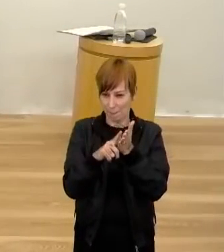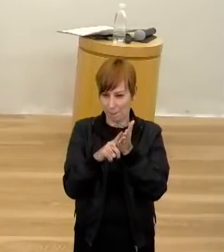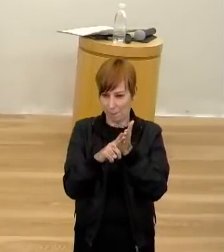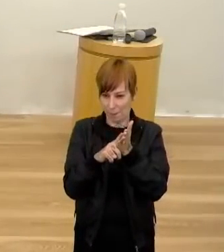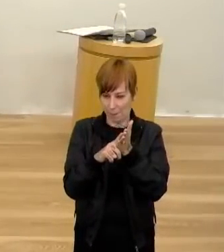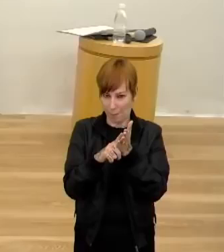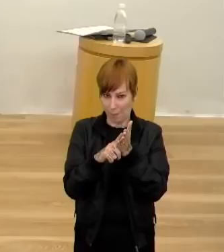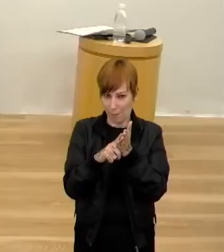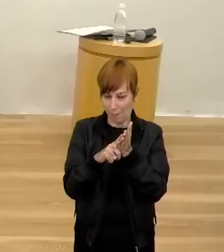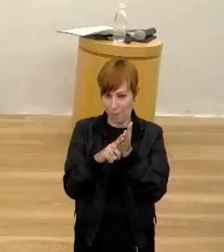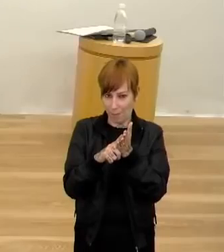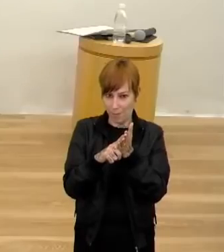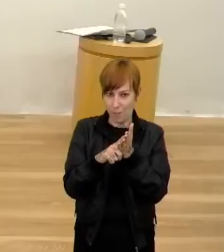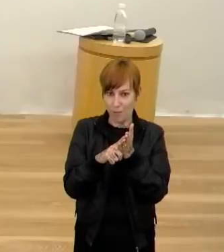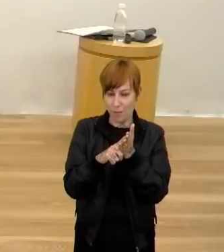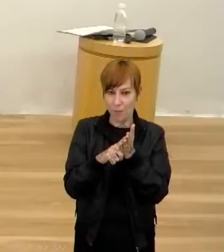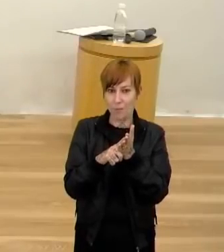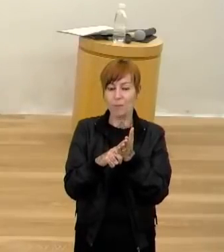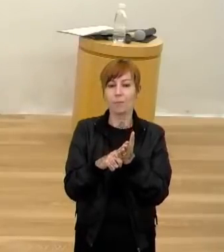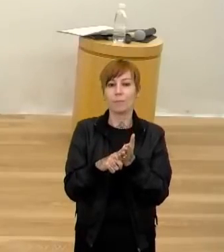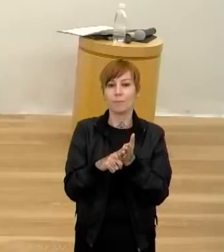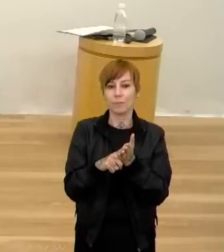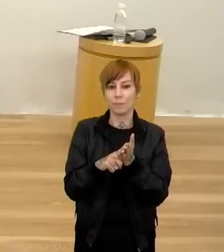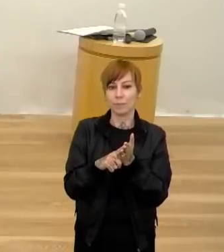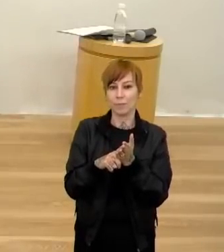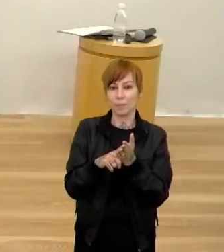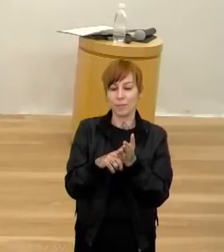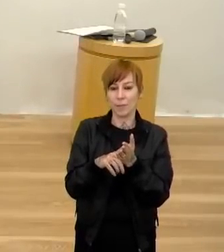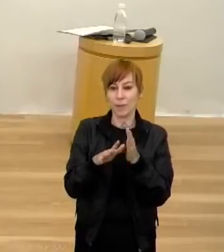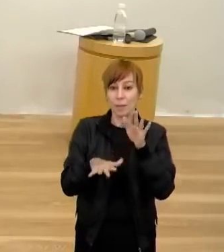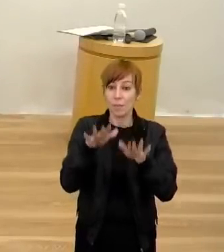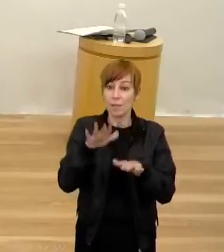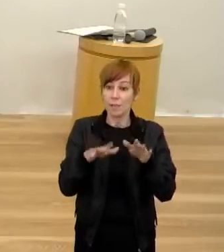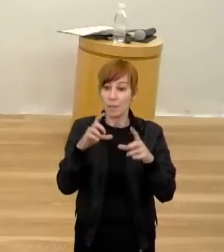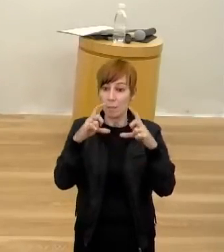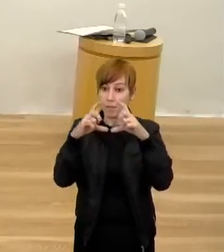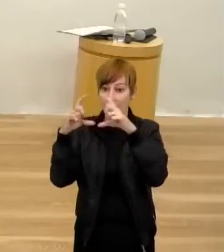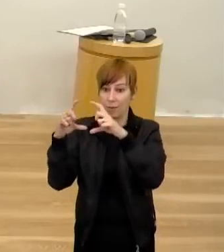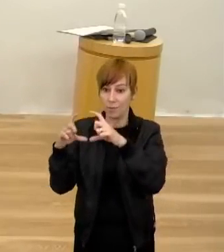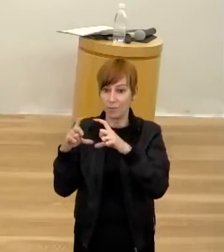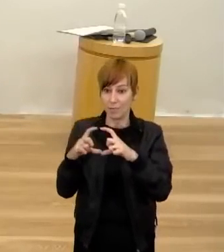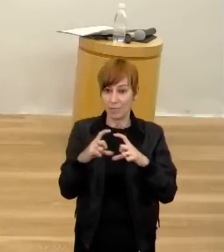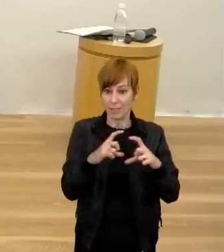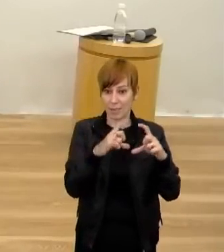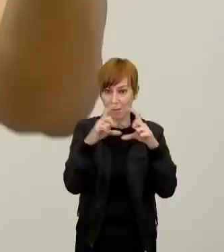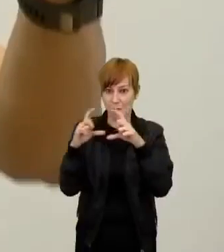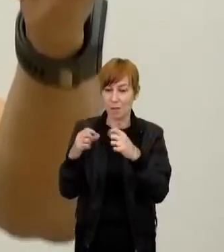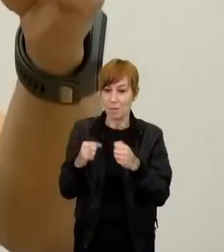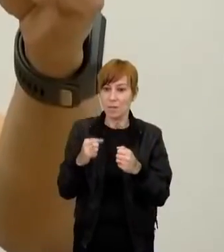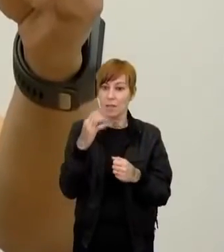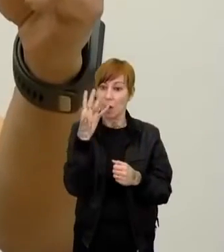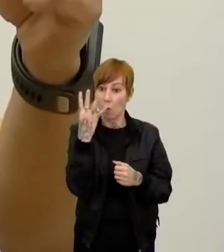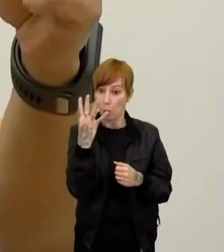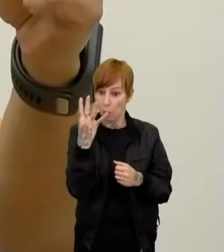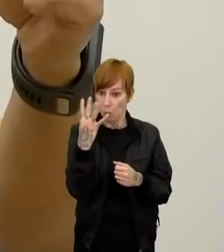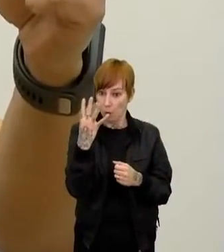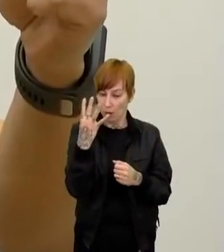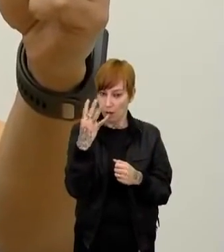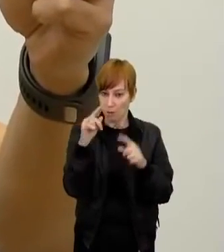Peça maior. Tá. Quando você cortar, dá essa aqui. Vai ter que ficar com 4 peças, ó. Olha lá. Um quadrado